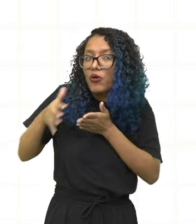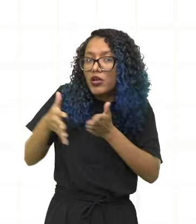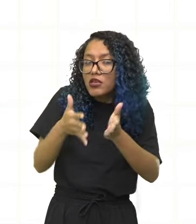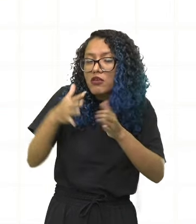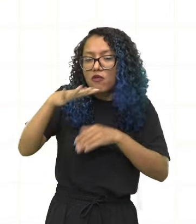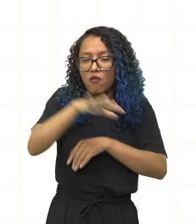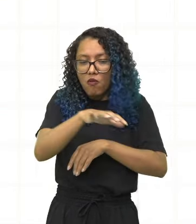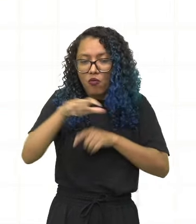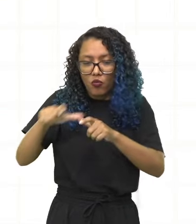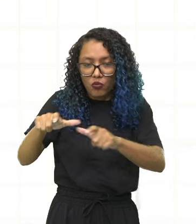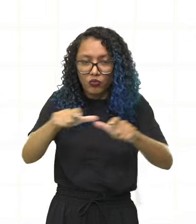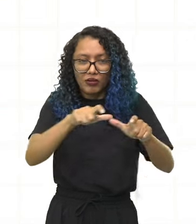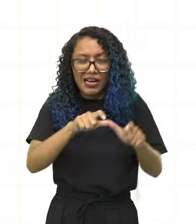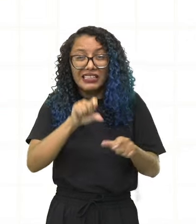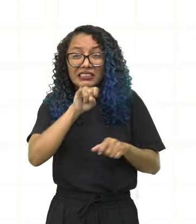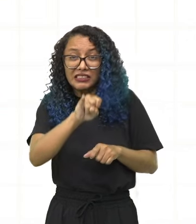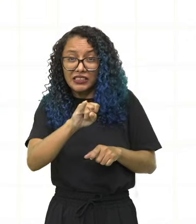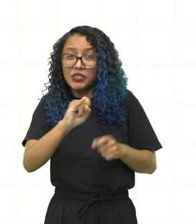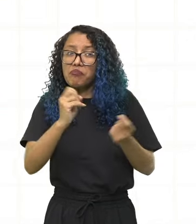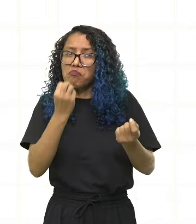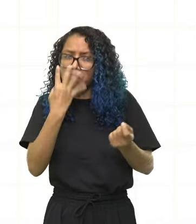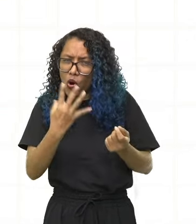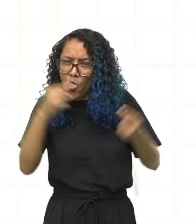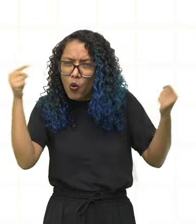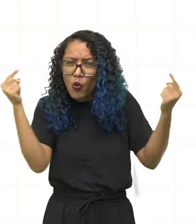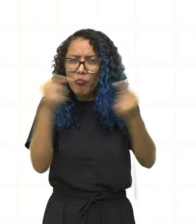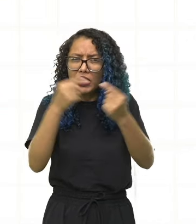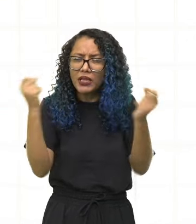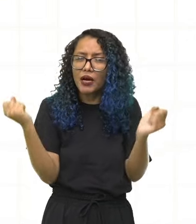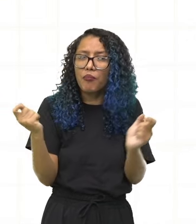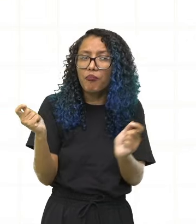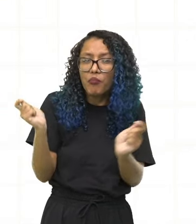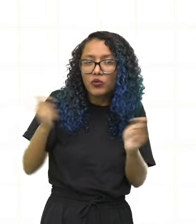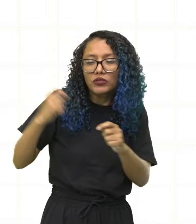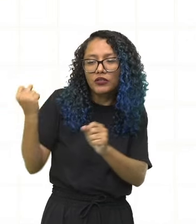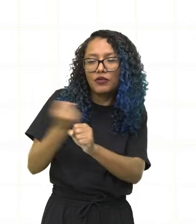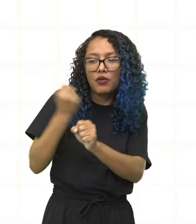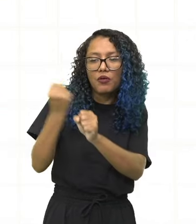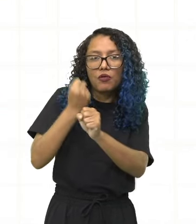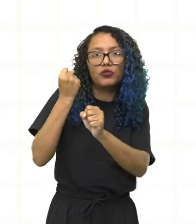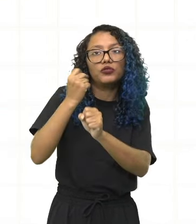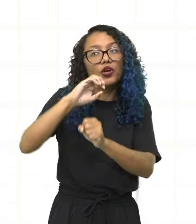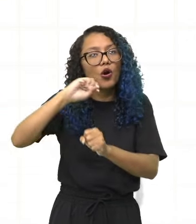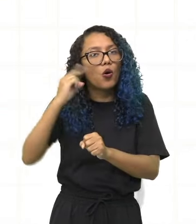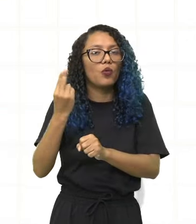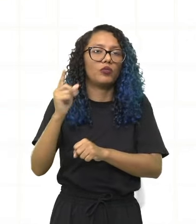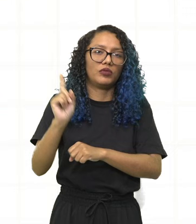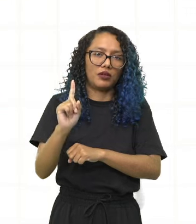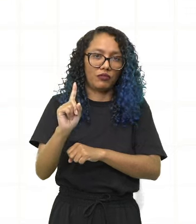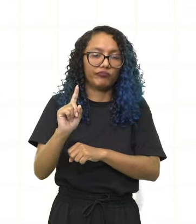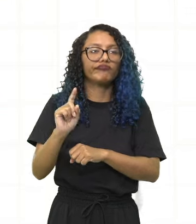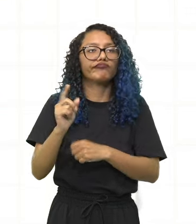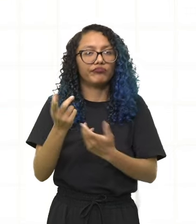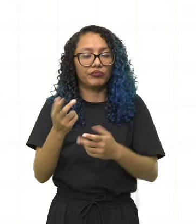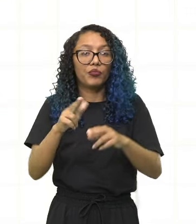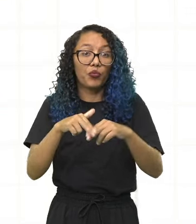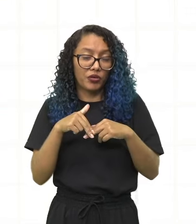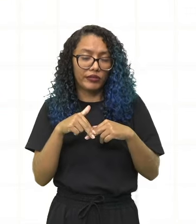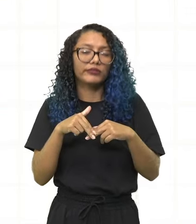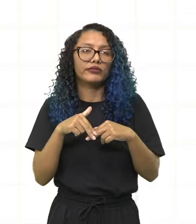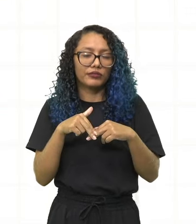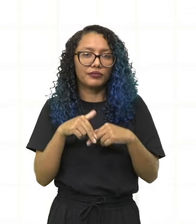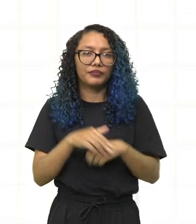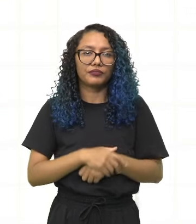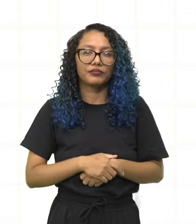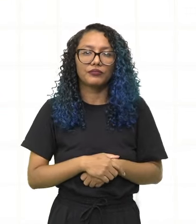viáveis ou não, né? Então, elas vão ser bastante utilizadas, por isso que a gente tem uma das fontes, né?